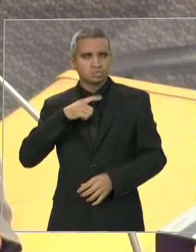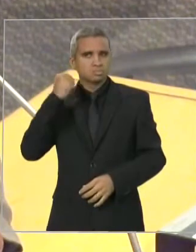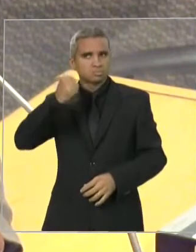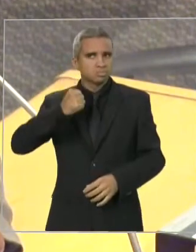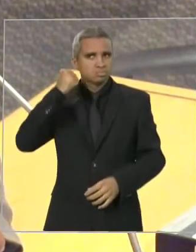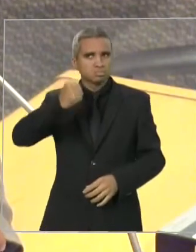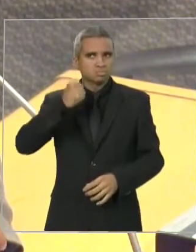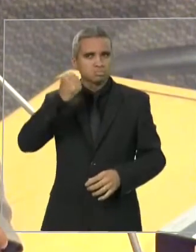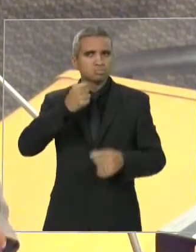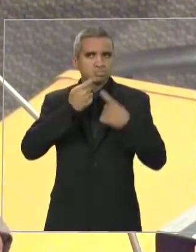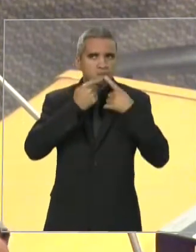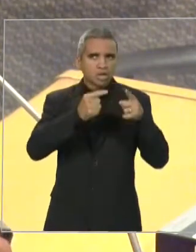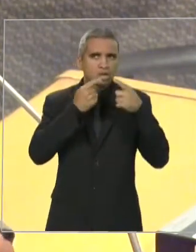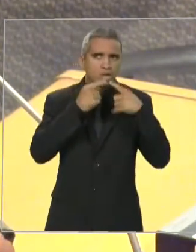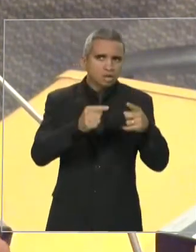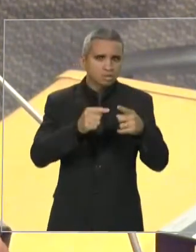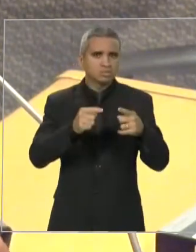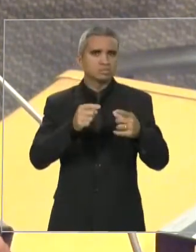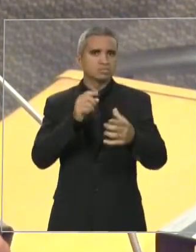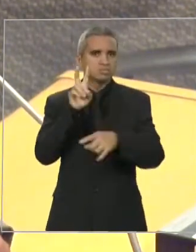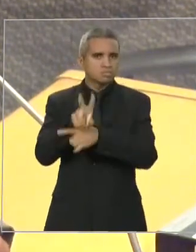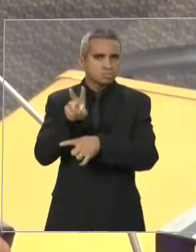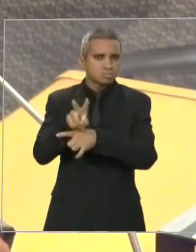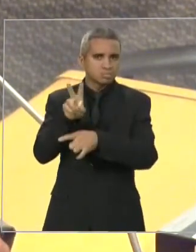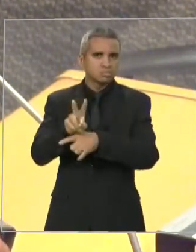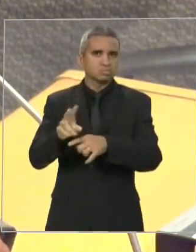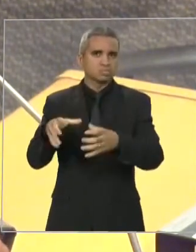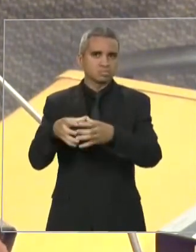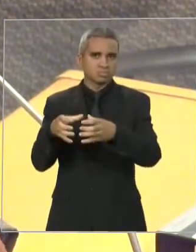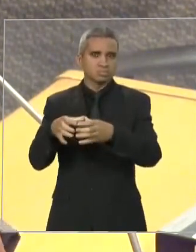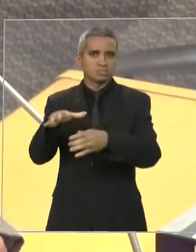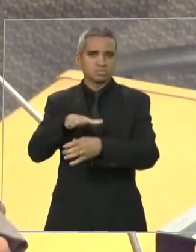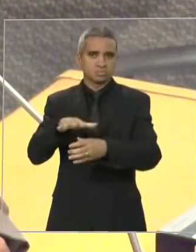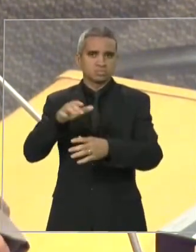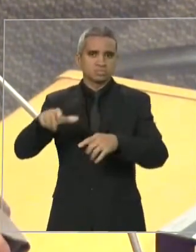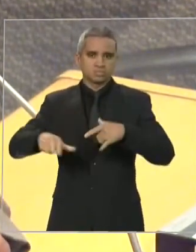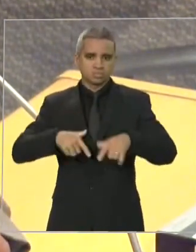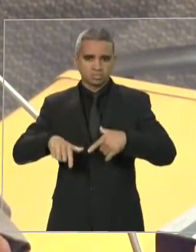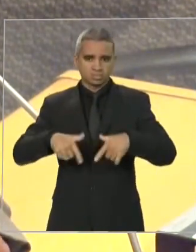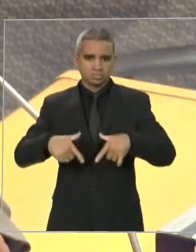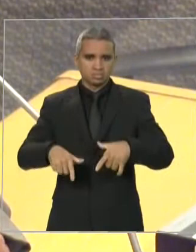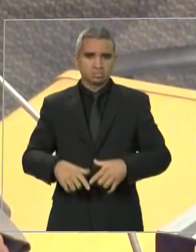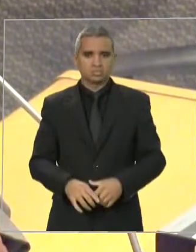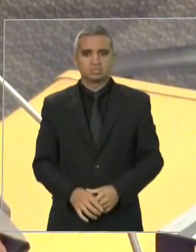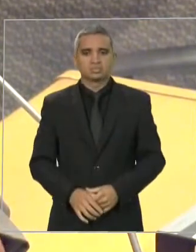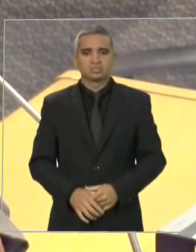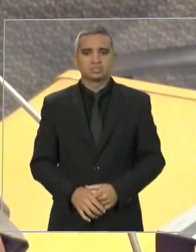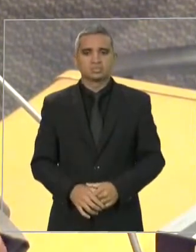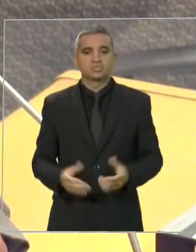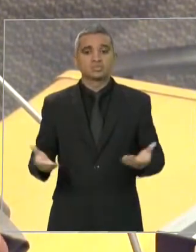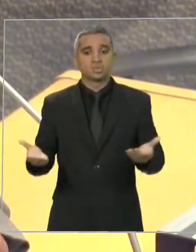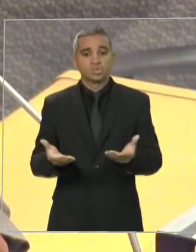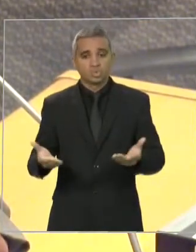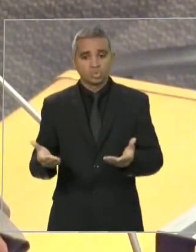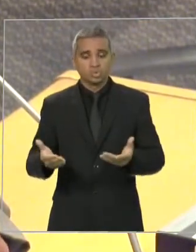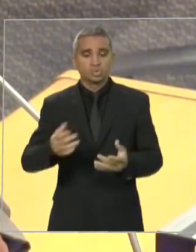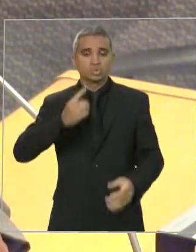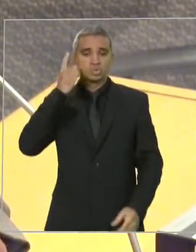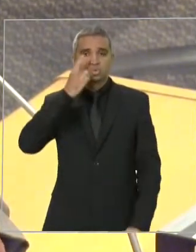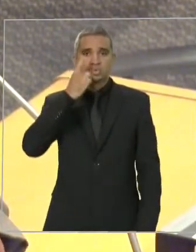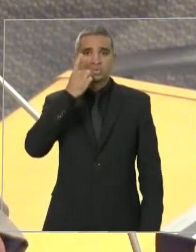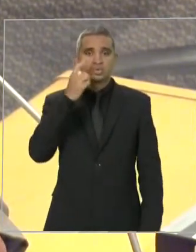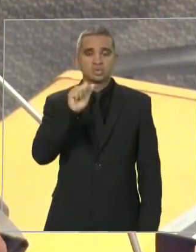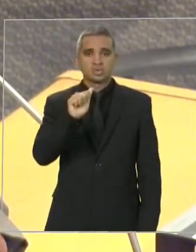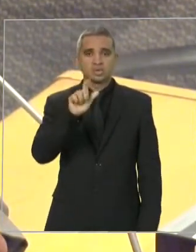Maranhão. E nessa mesma linha, hoje, da denúncia do deputado Adriano Sarney, da denúncia de Vossa Excelência também na